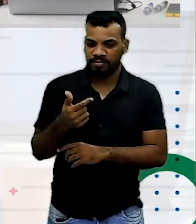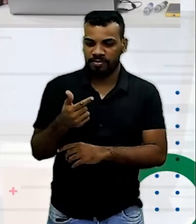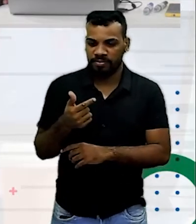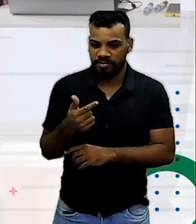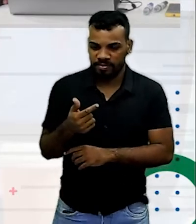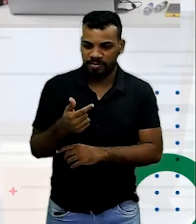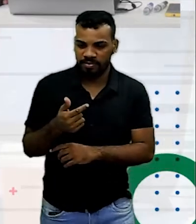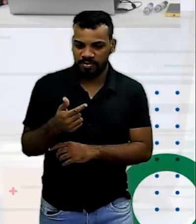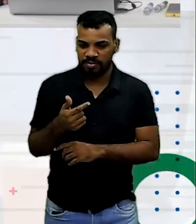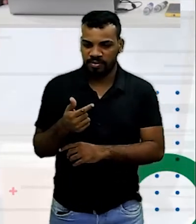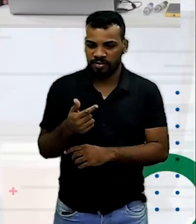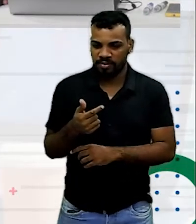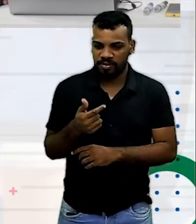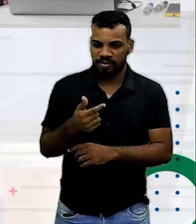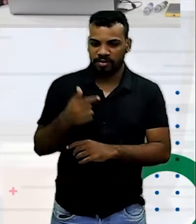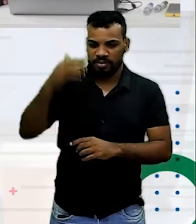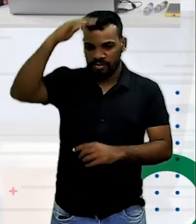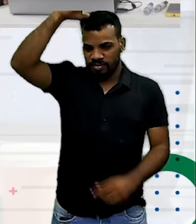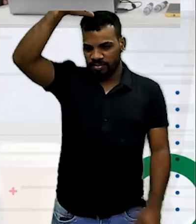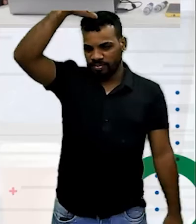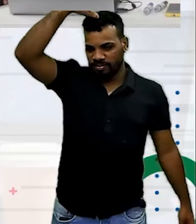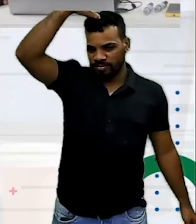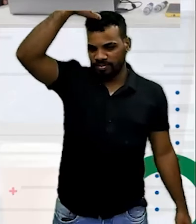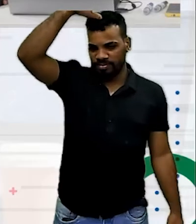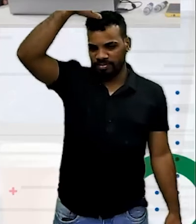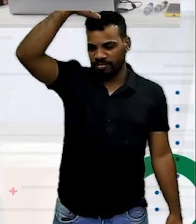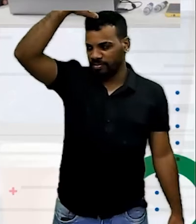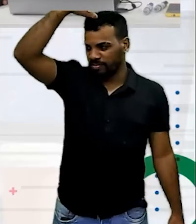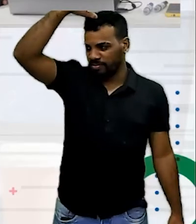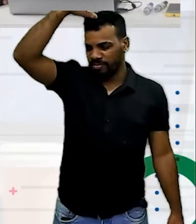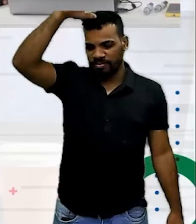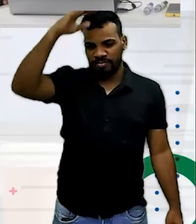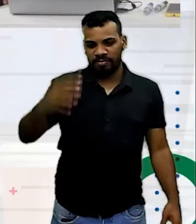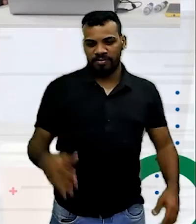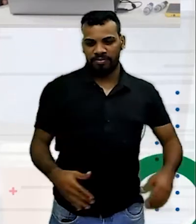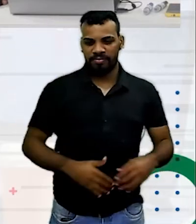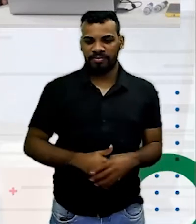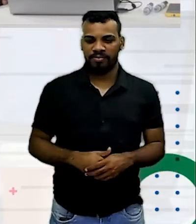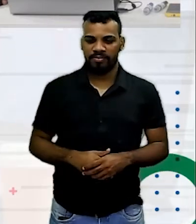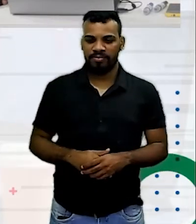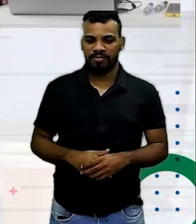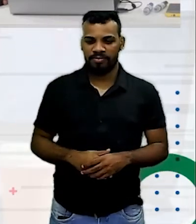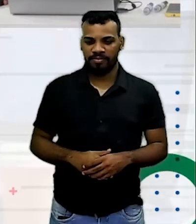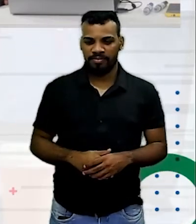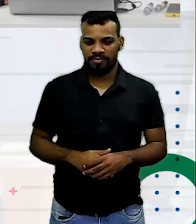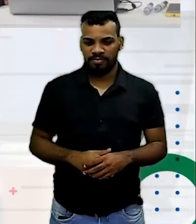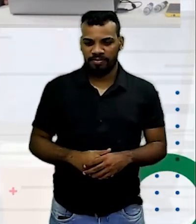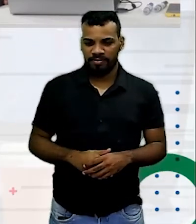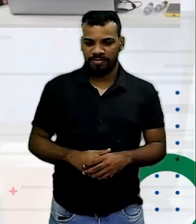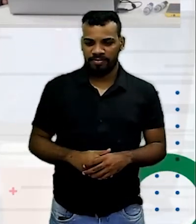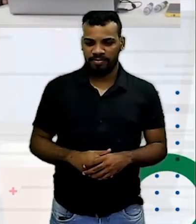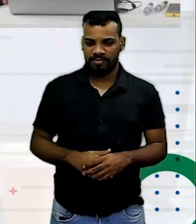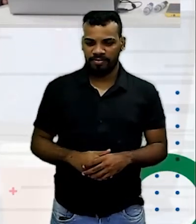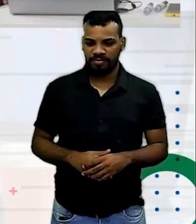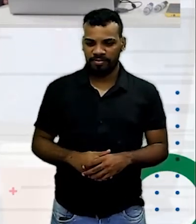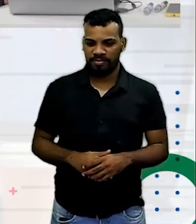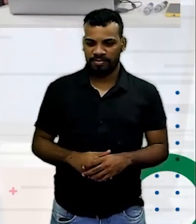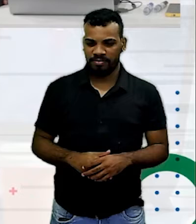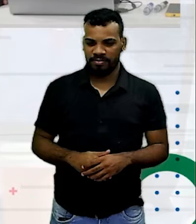o Ratio. Aí eu posso abrir ele mais ou menos. Certo?